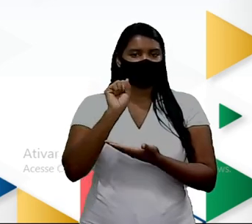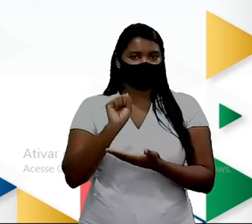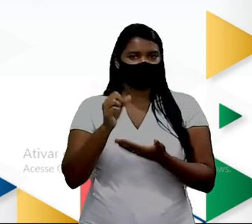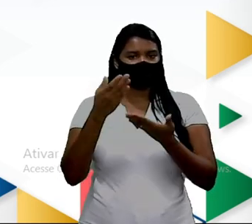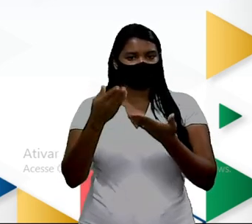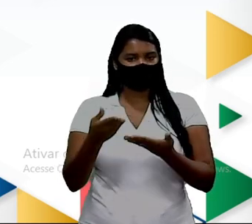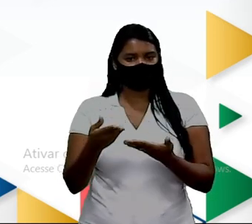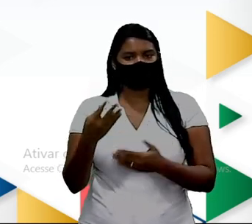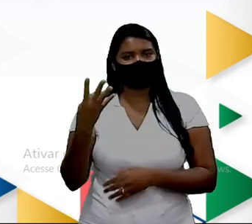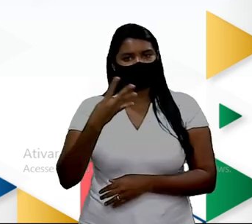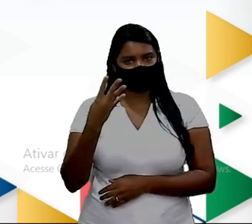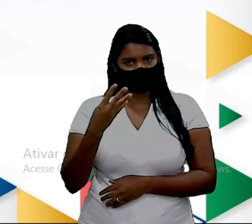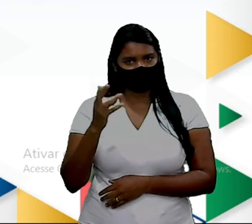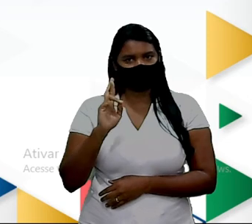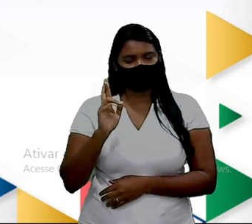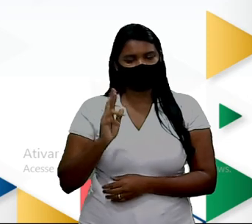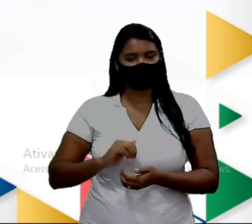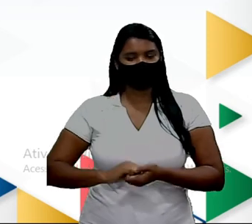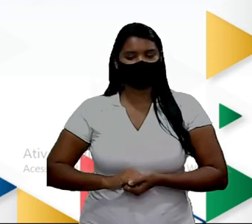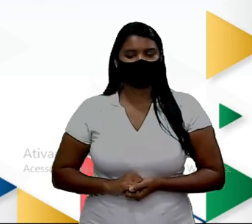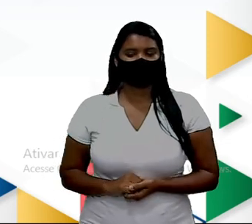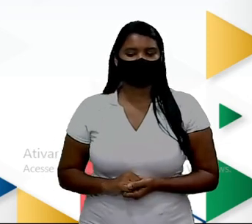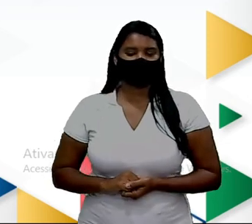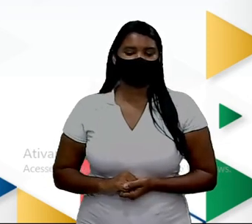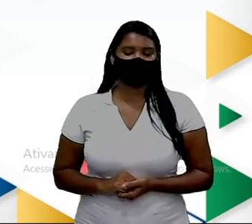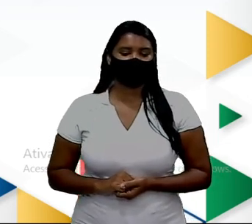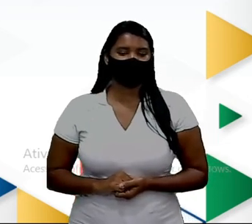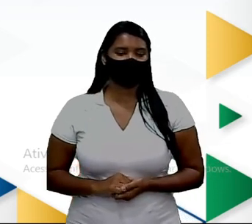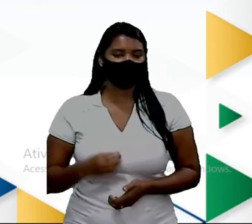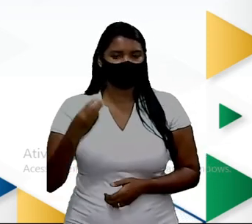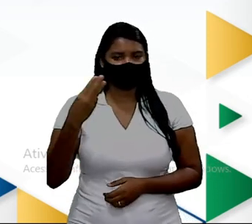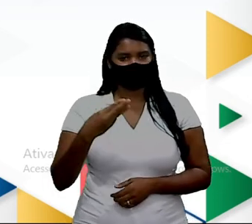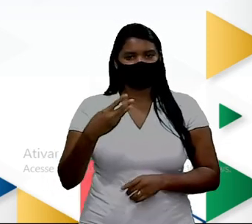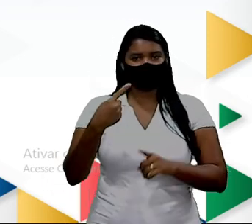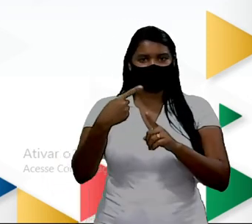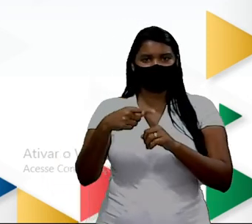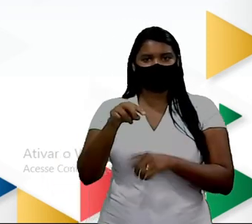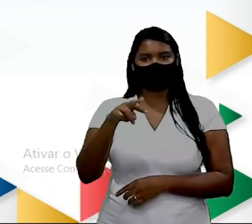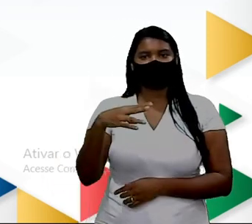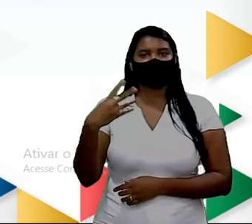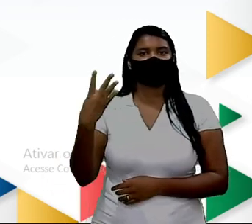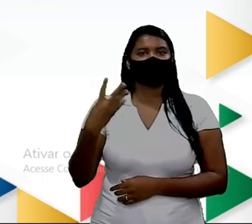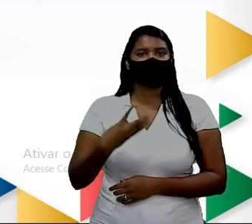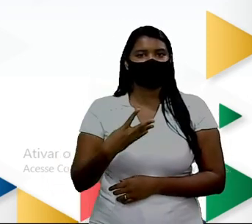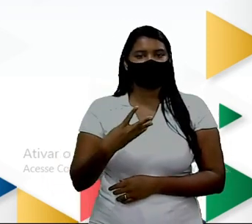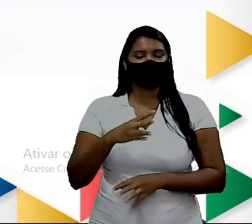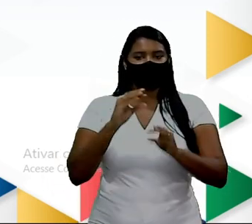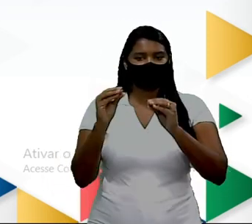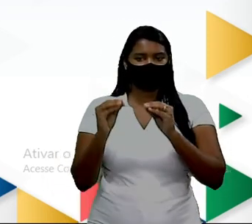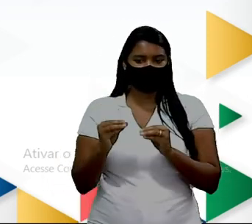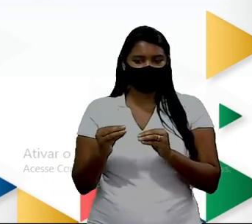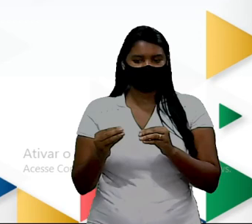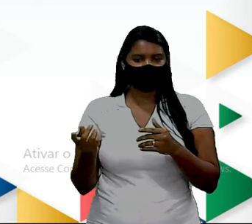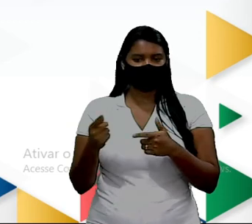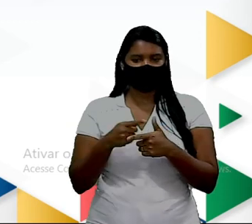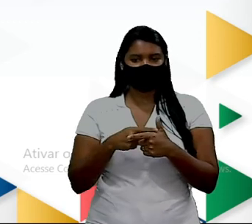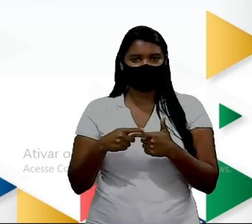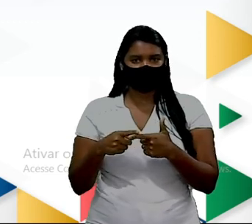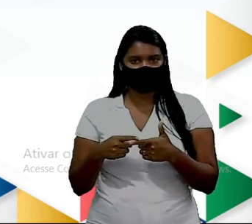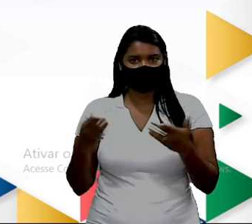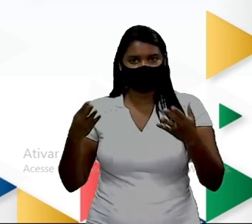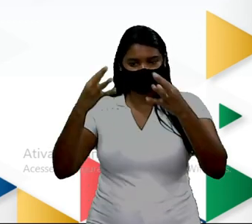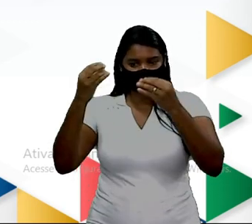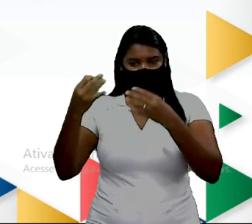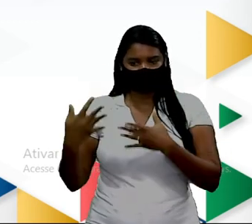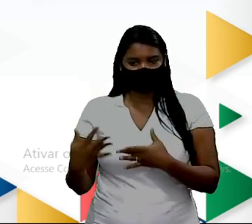com 4 reais, tá bom? 3x igual a 4. Esse 3 passa para o outro lado dividindo. Vai ficar